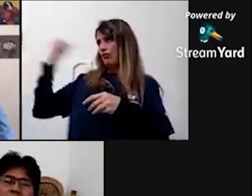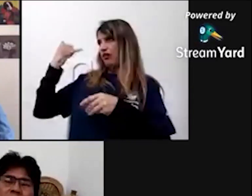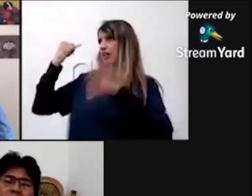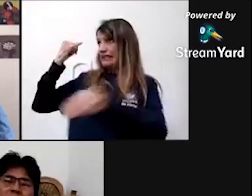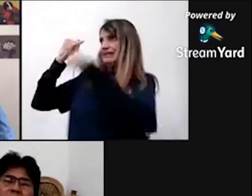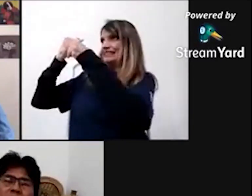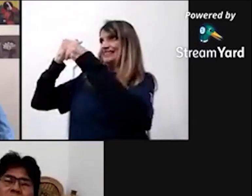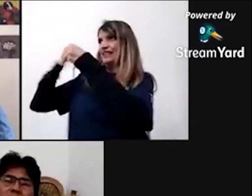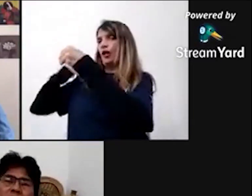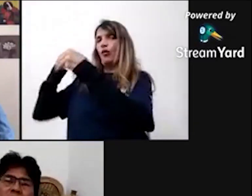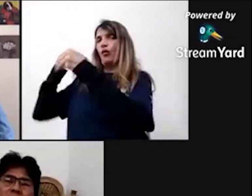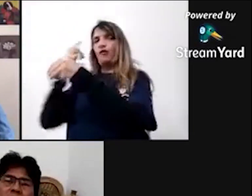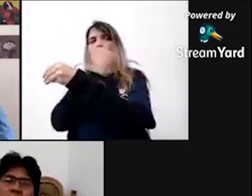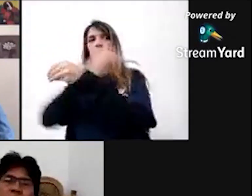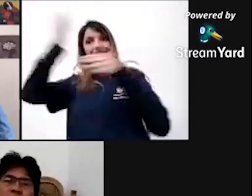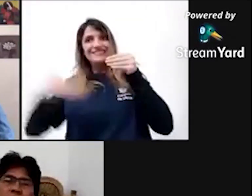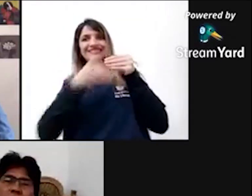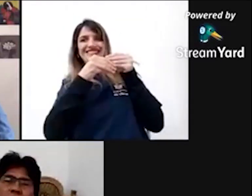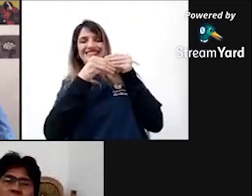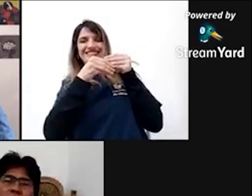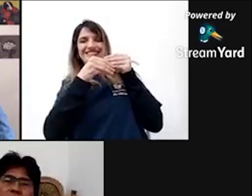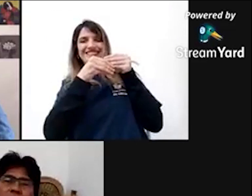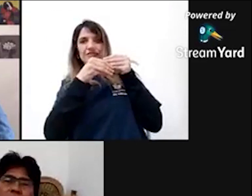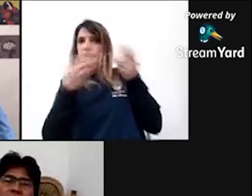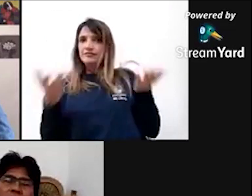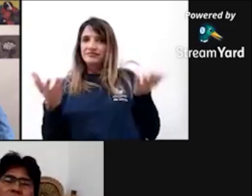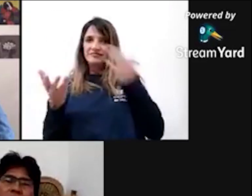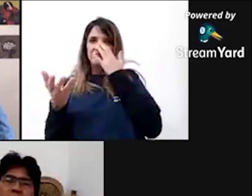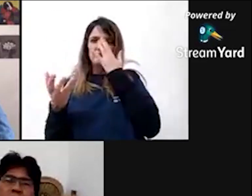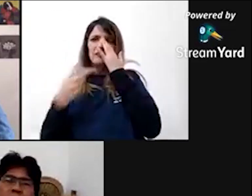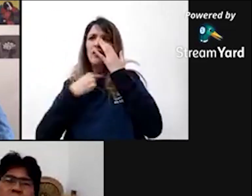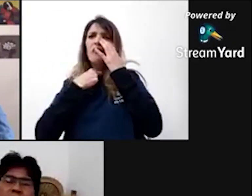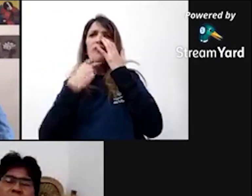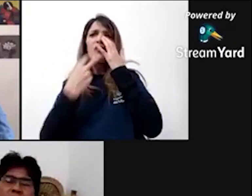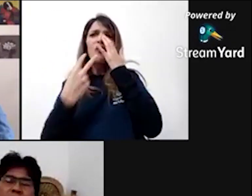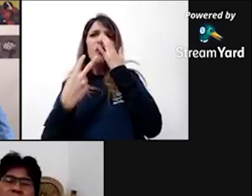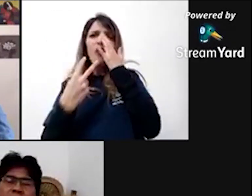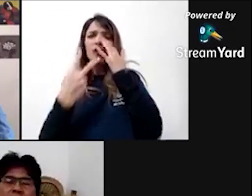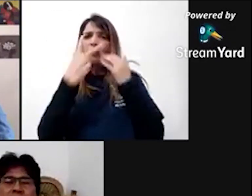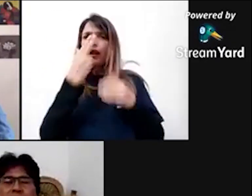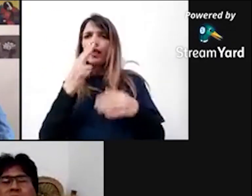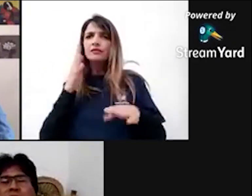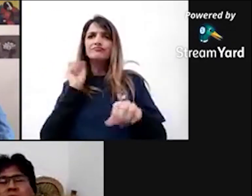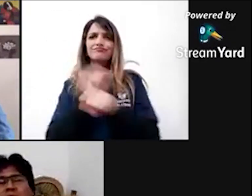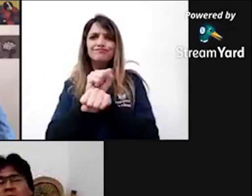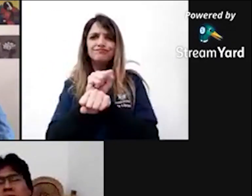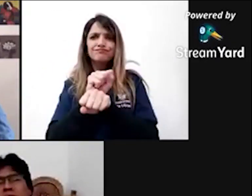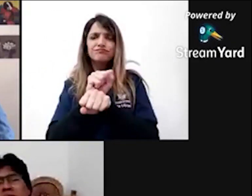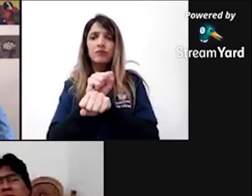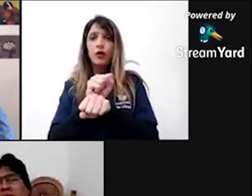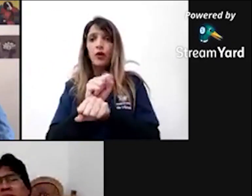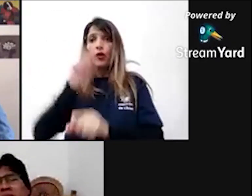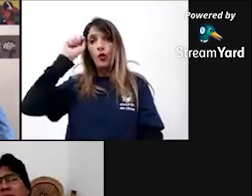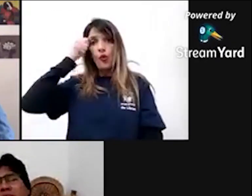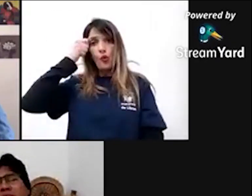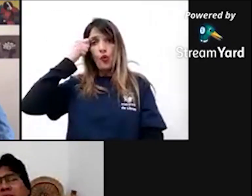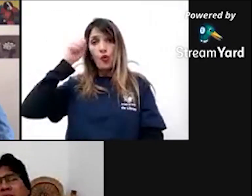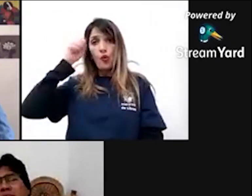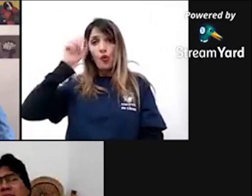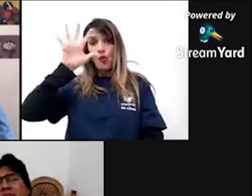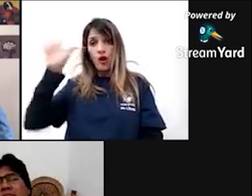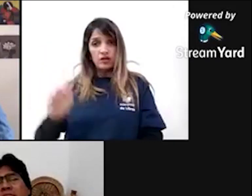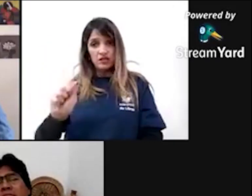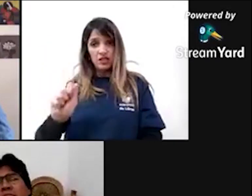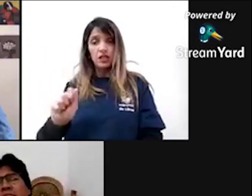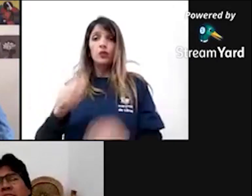hoje foram vozes que deixaram ou colocaram os negros e os indígenas como